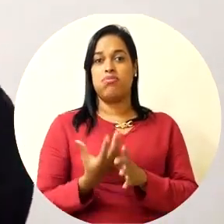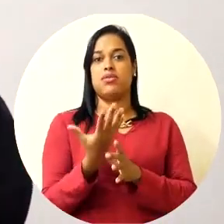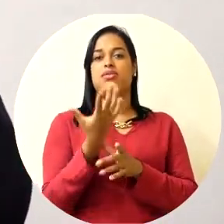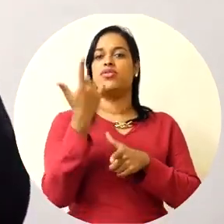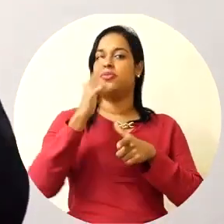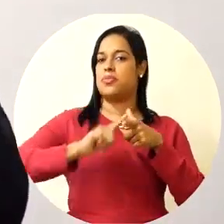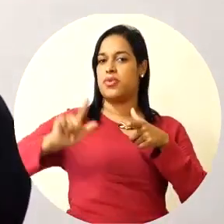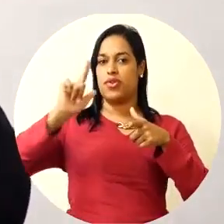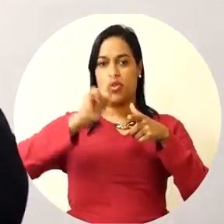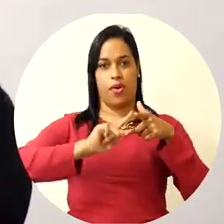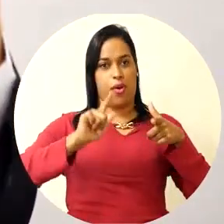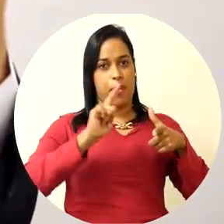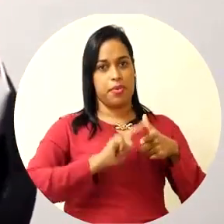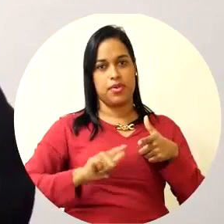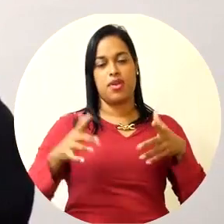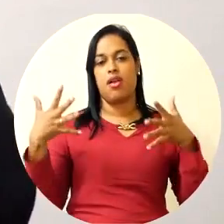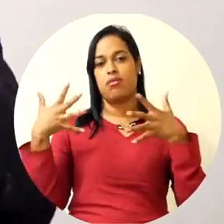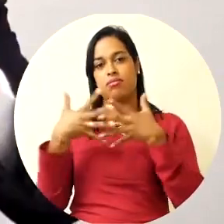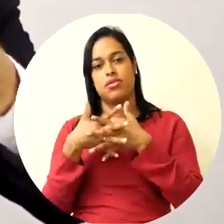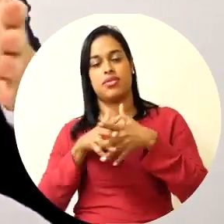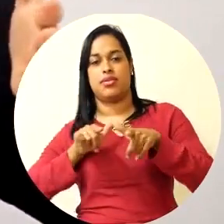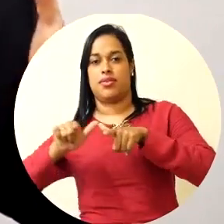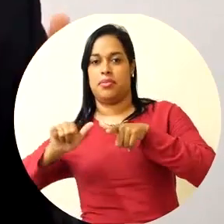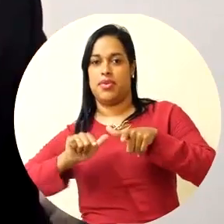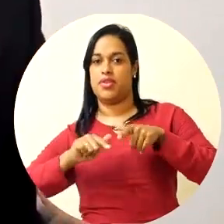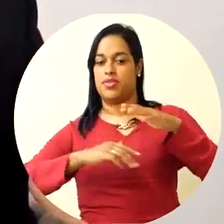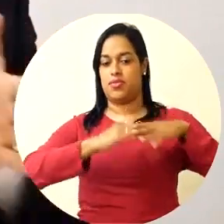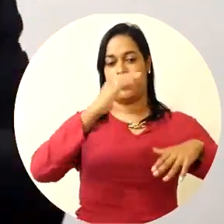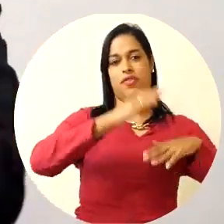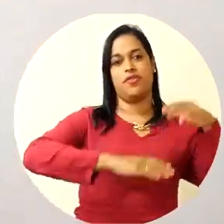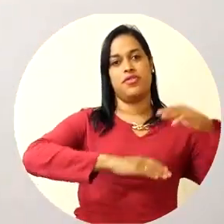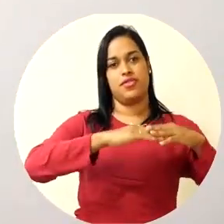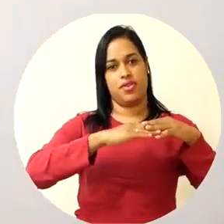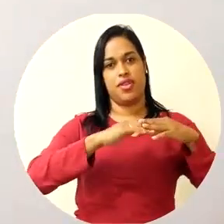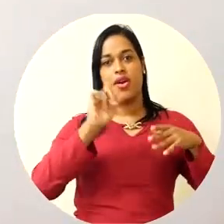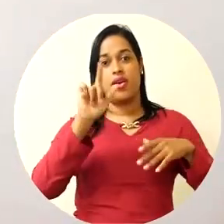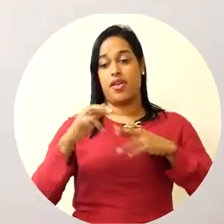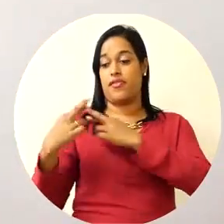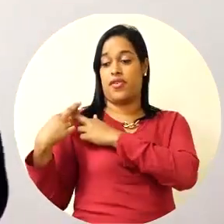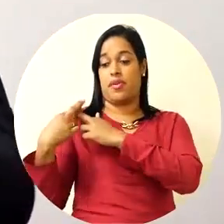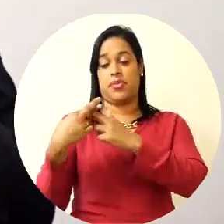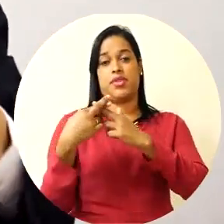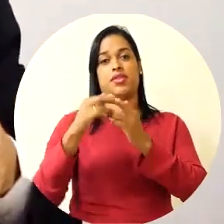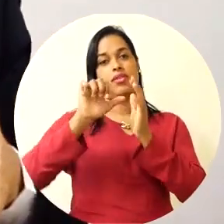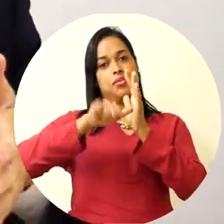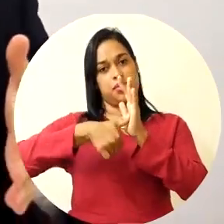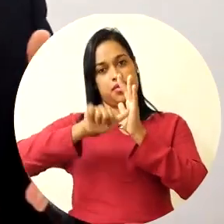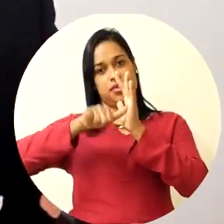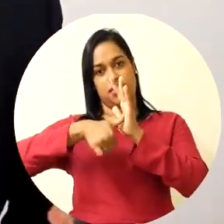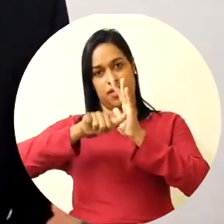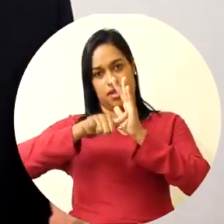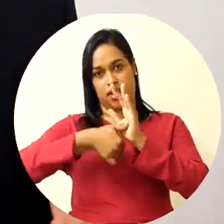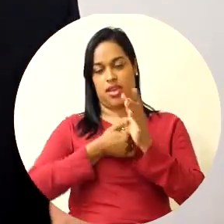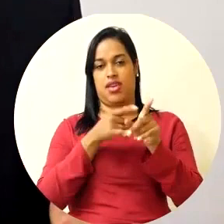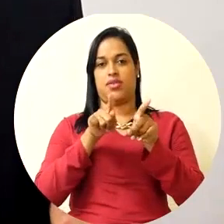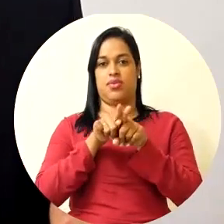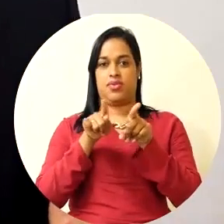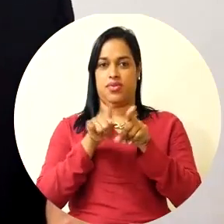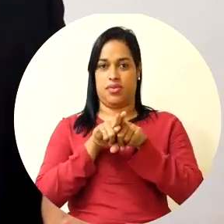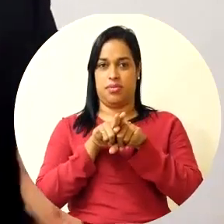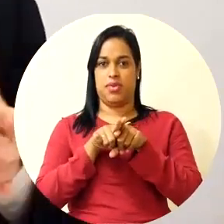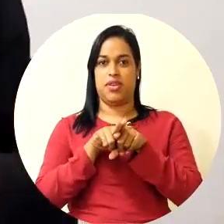disso, surgem os problemas e os conflitos entre os trabalhadores e os empregados. E aí são representados por